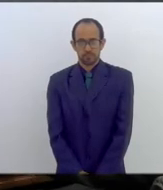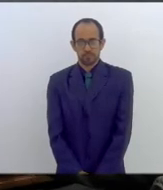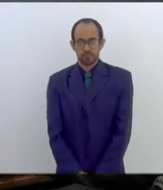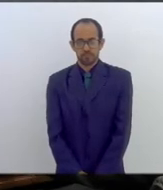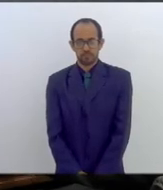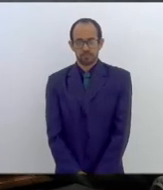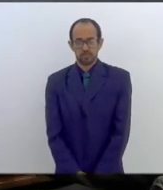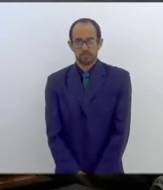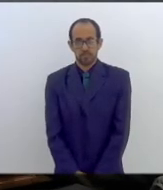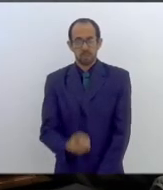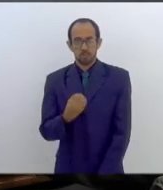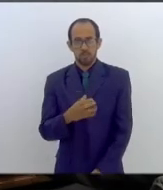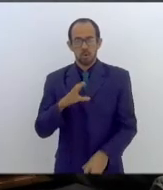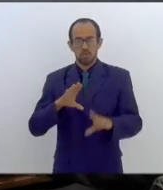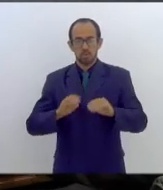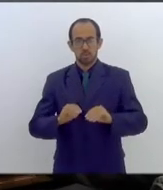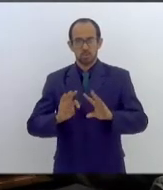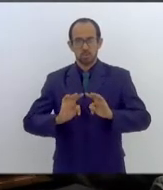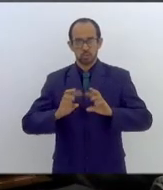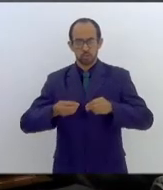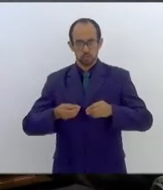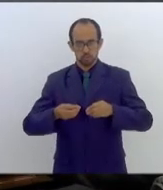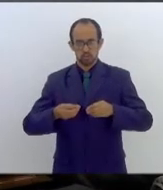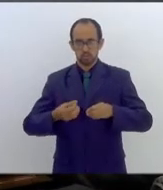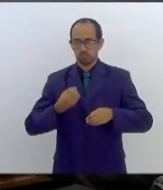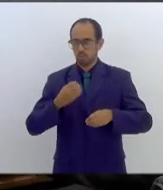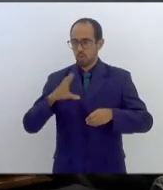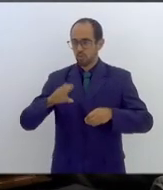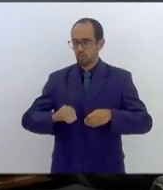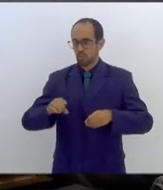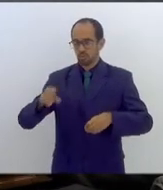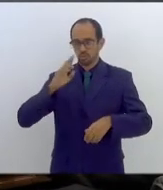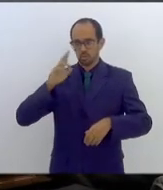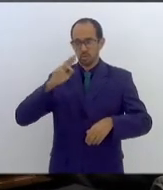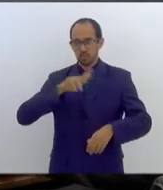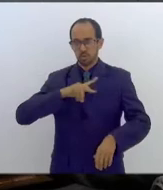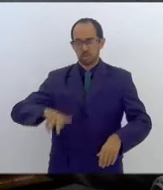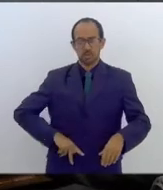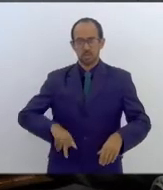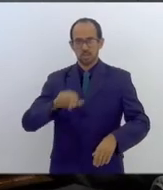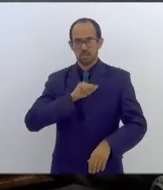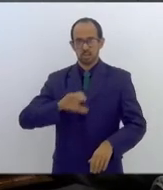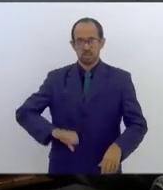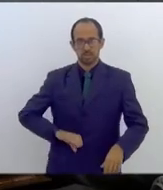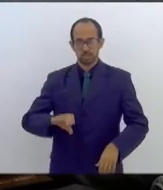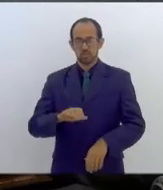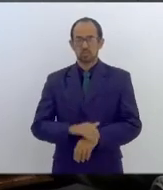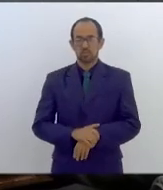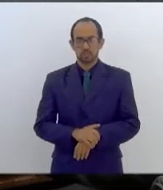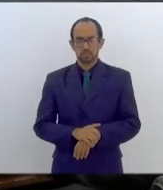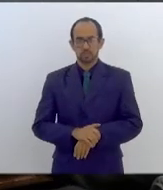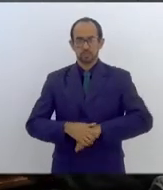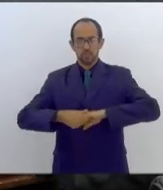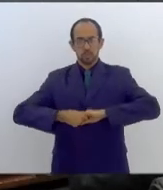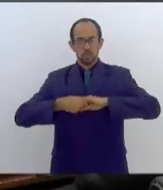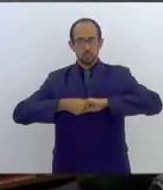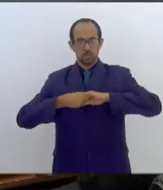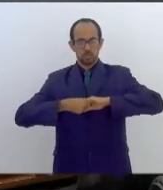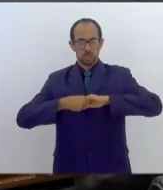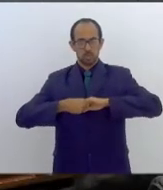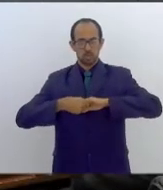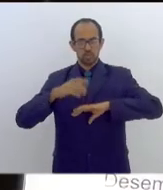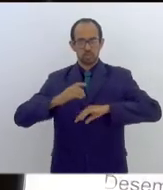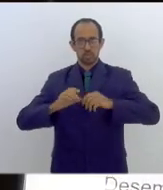Boa noite a todos boa noite senhor presidente André Ceciliano comprimentos desembarradores